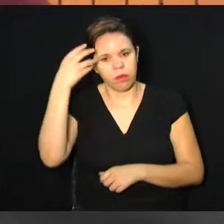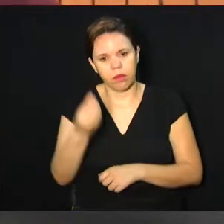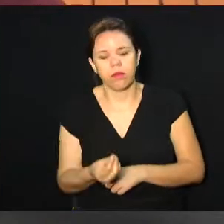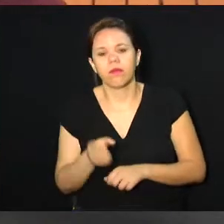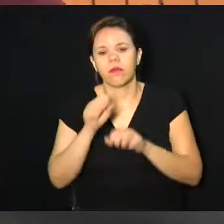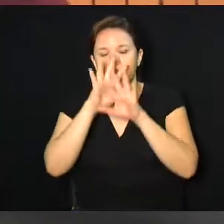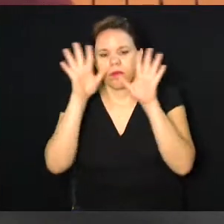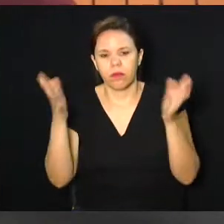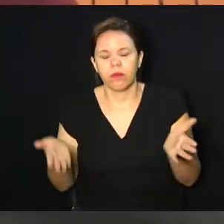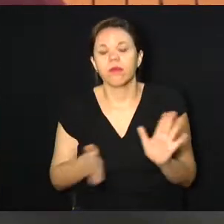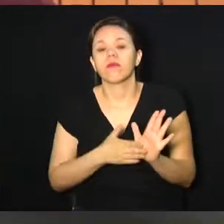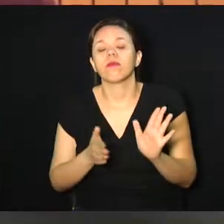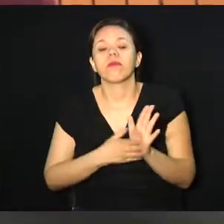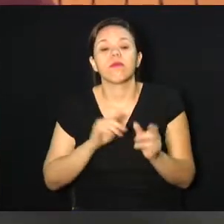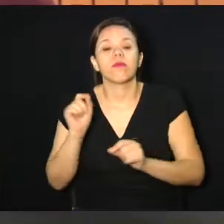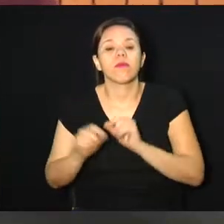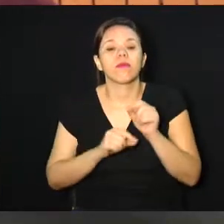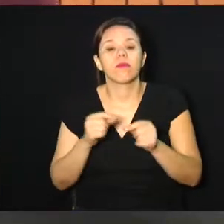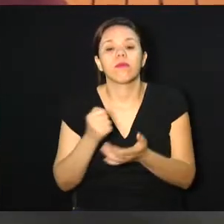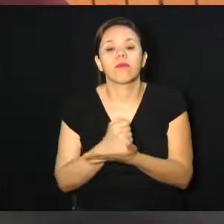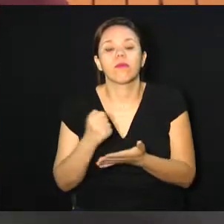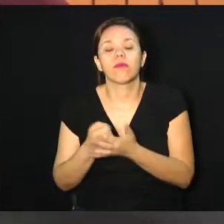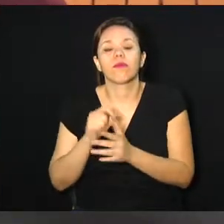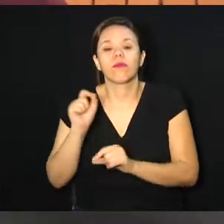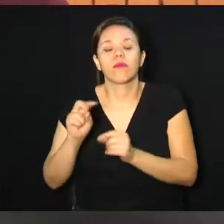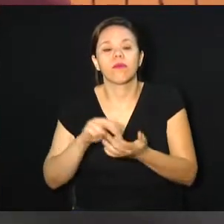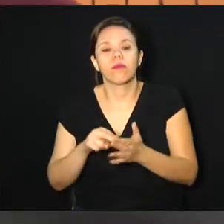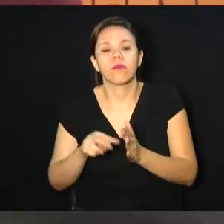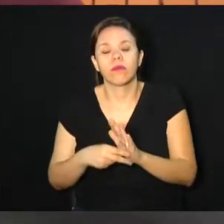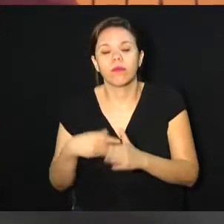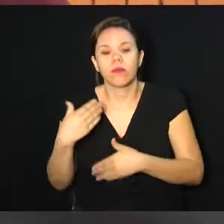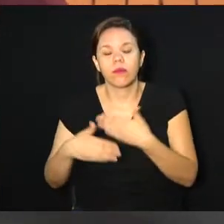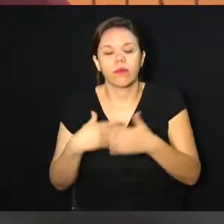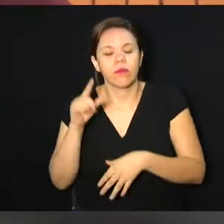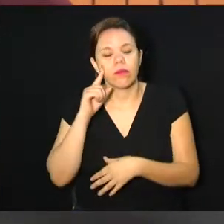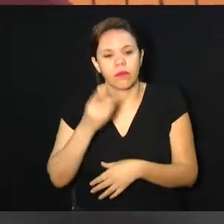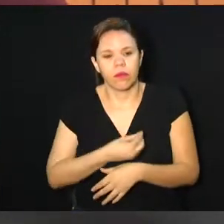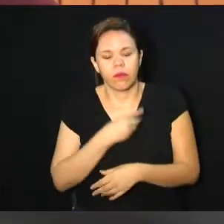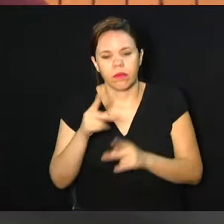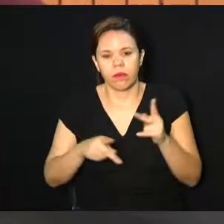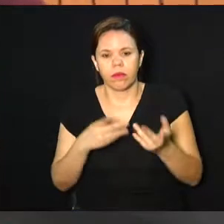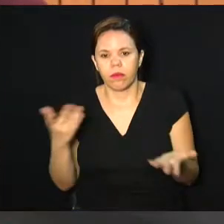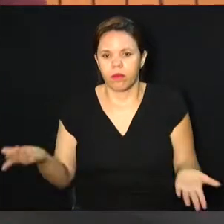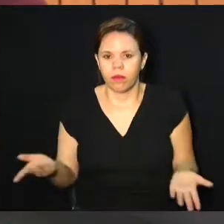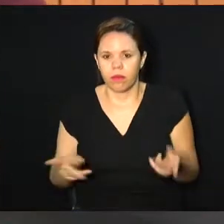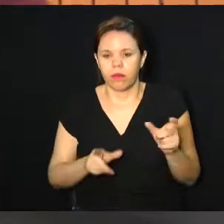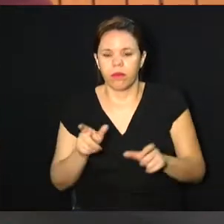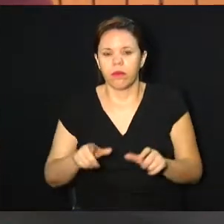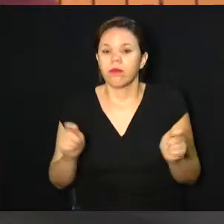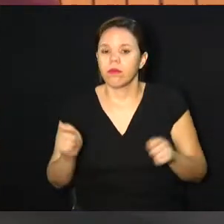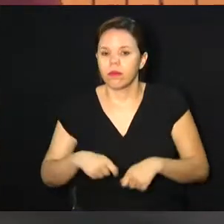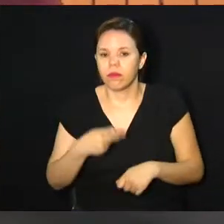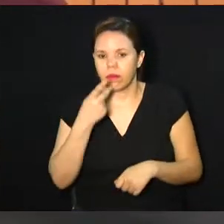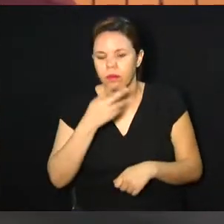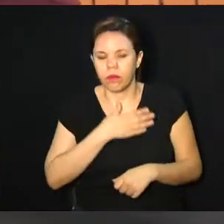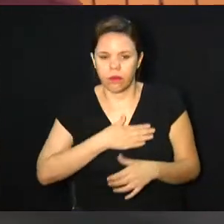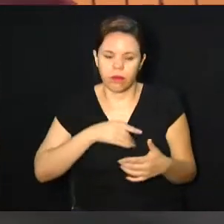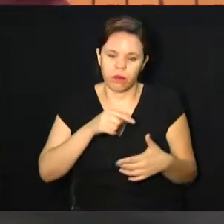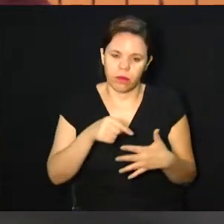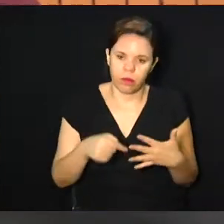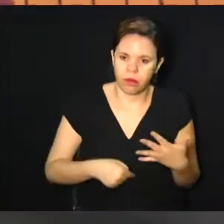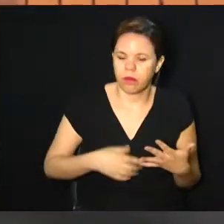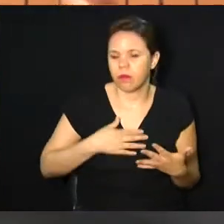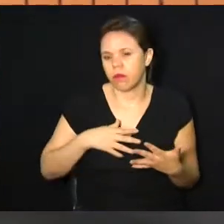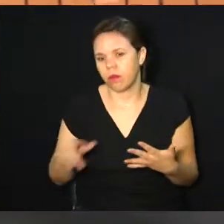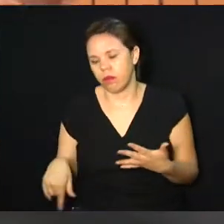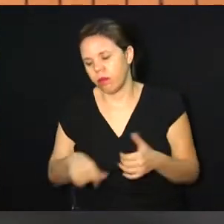essa proposta de licitação, o que vai significar isso no dia a dia das pessoas, para que as pessoas possam dizer, eu gosto disso, não gosto disso,